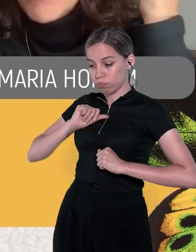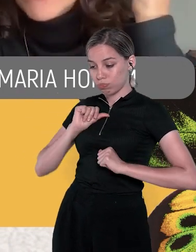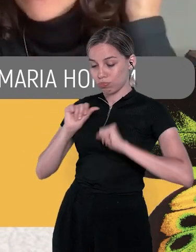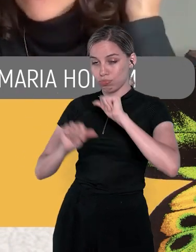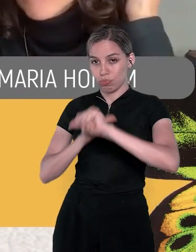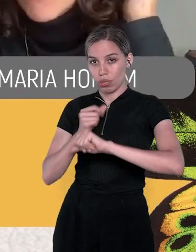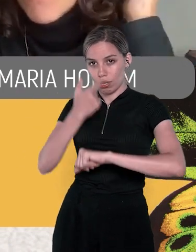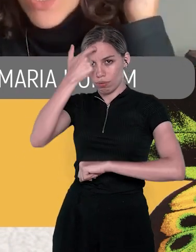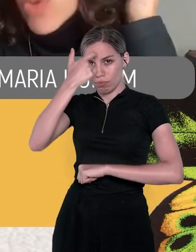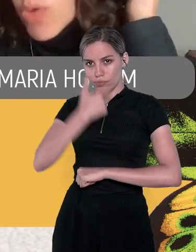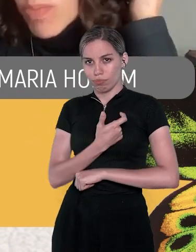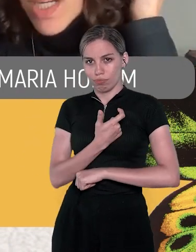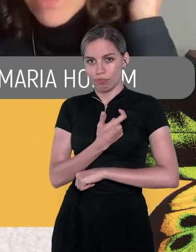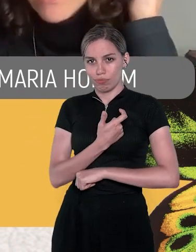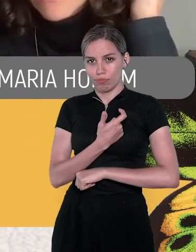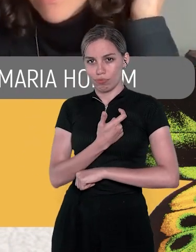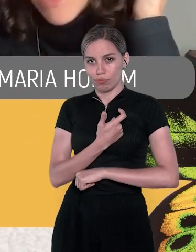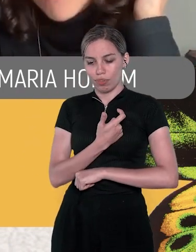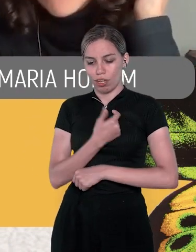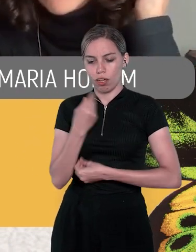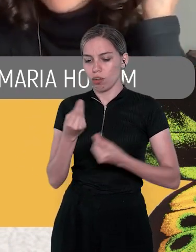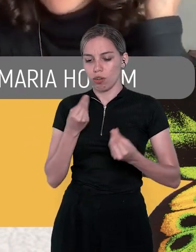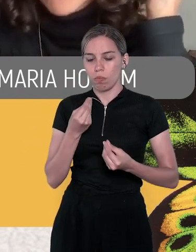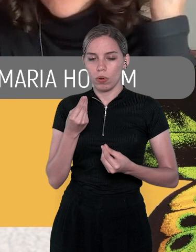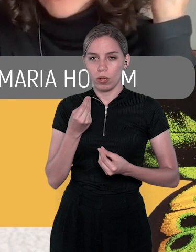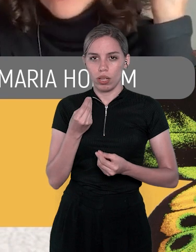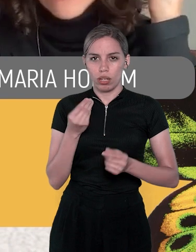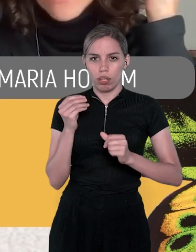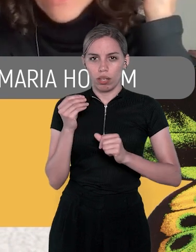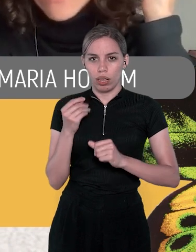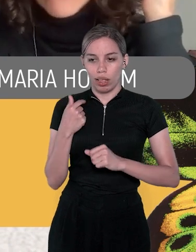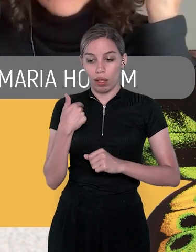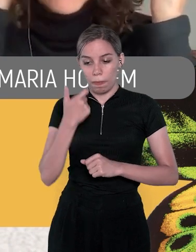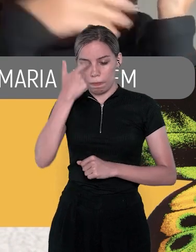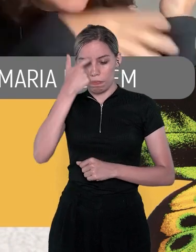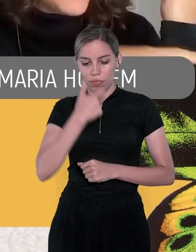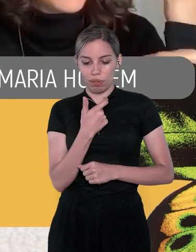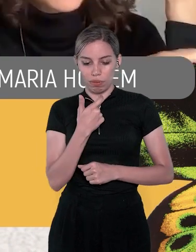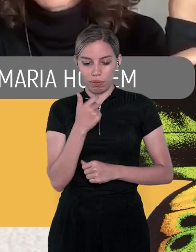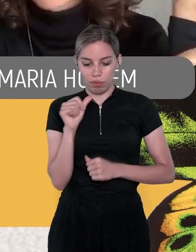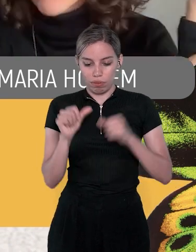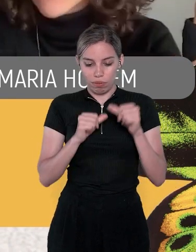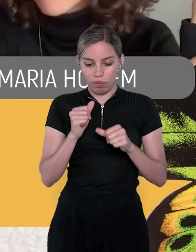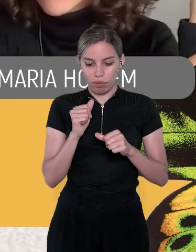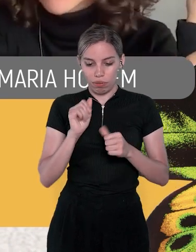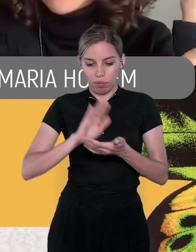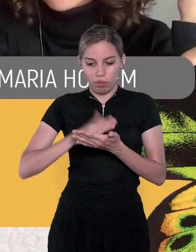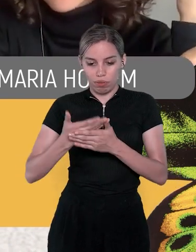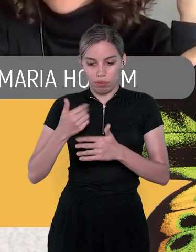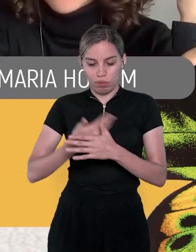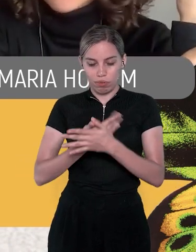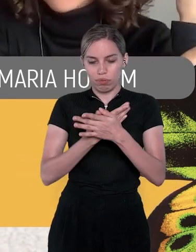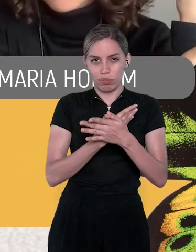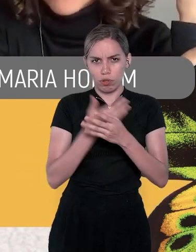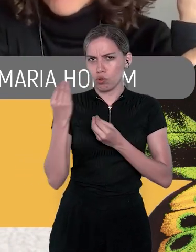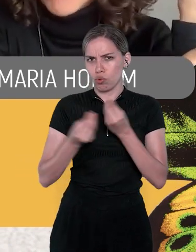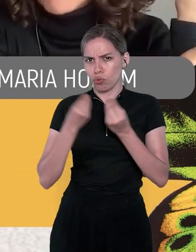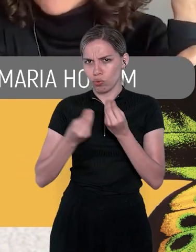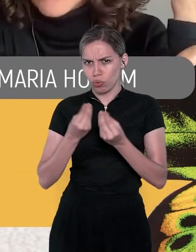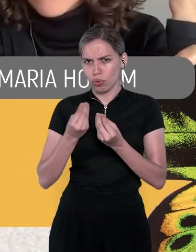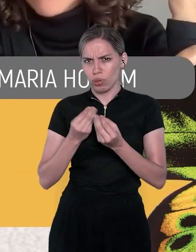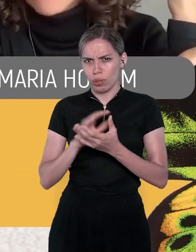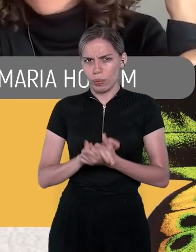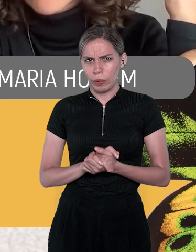Como me transformar numa intérprete de borboletas? E cada um, acho que termina o livro com essa vontade, né? Como é